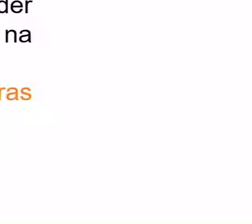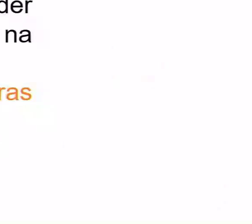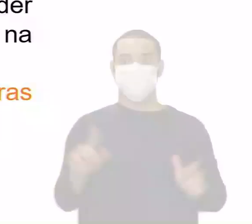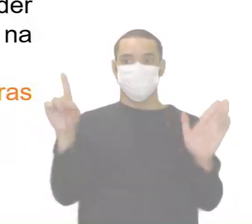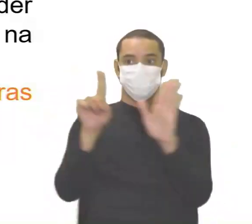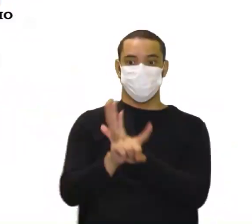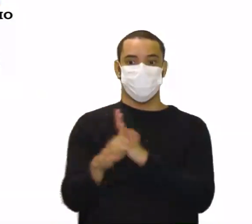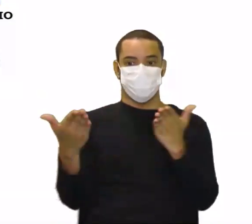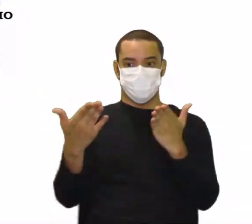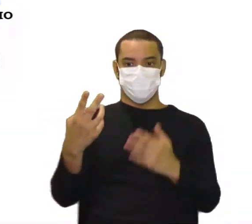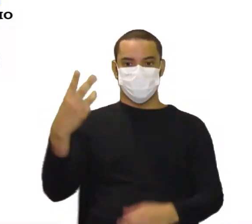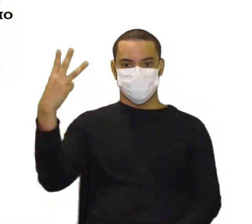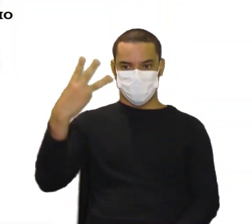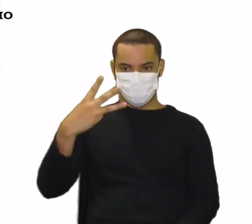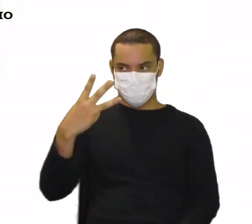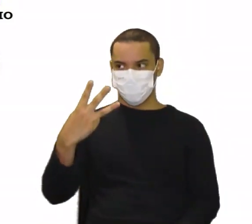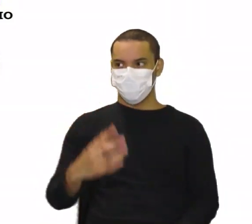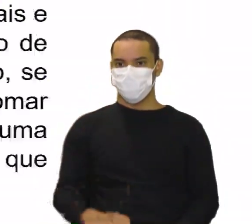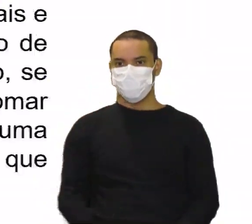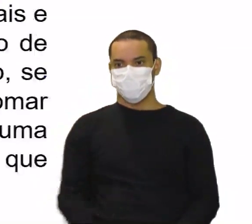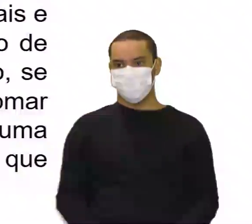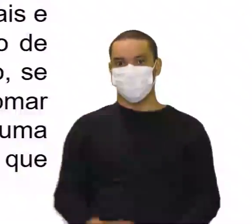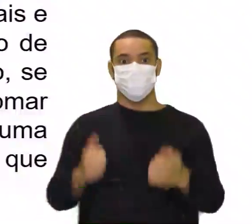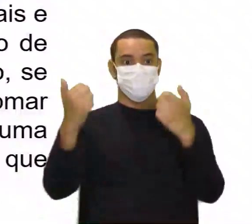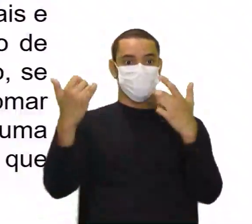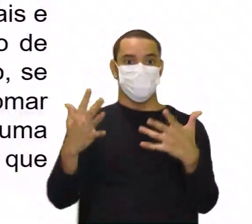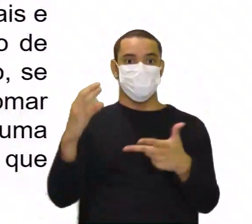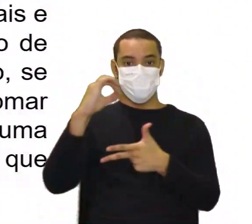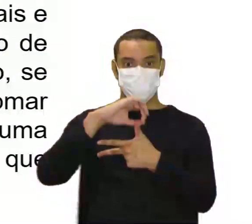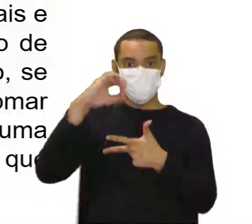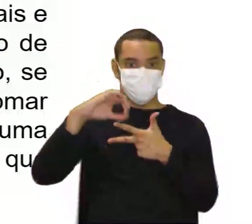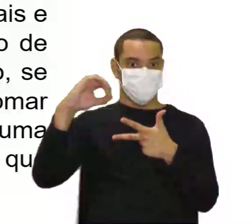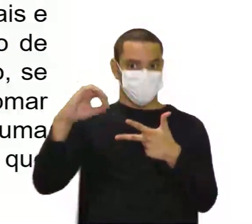número 3. Falando aí um pouquinho de Enem, né?